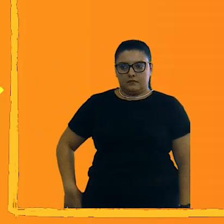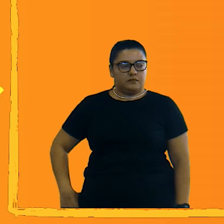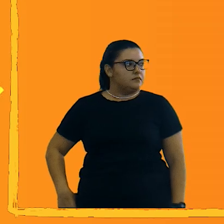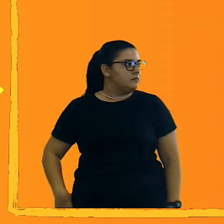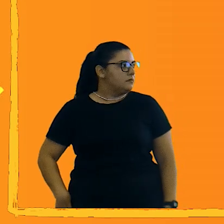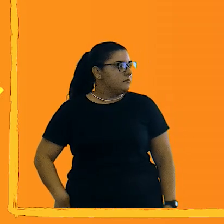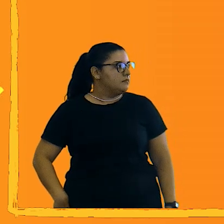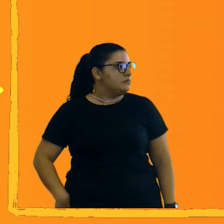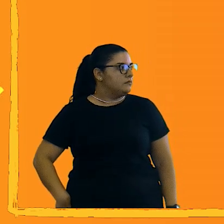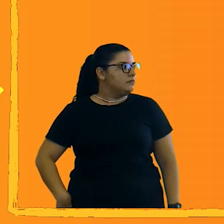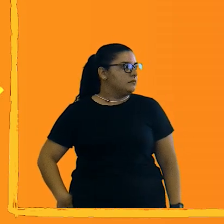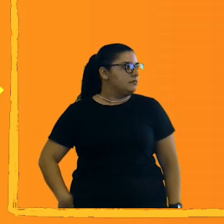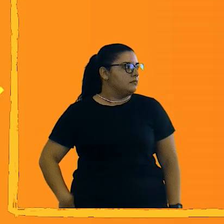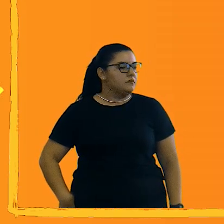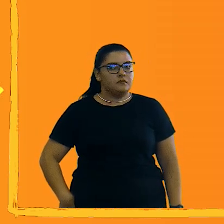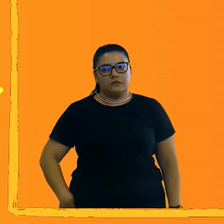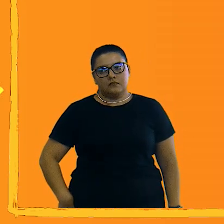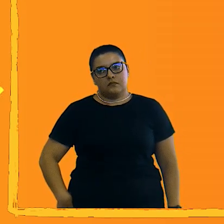proporcionais